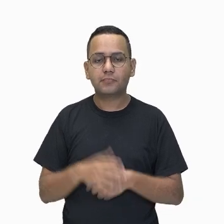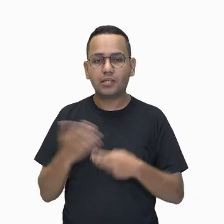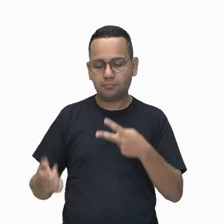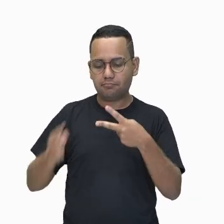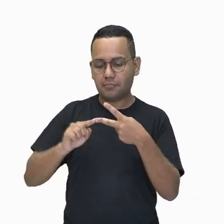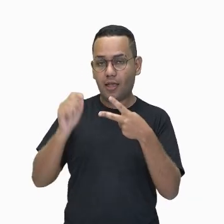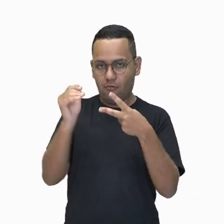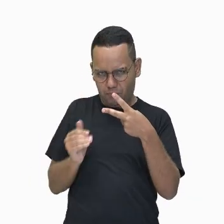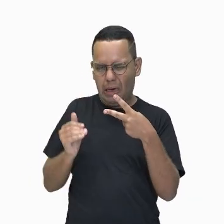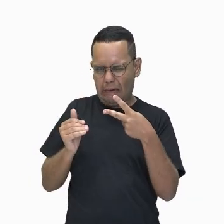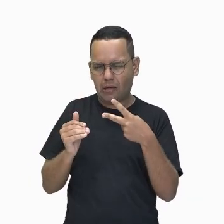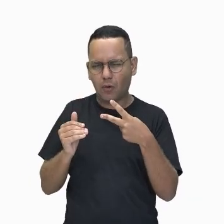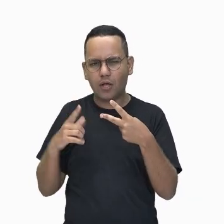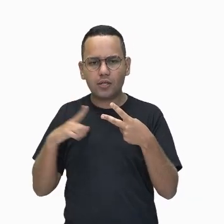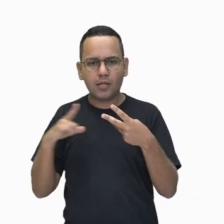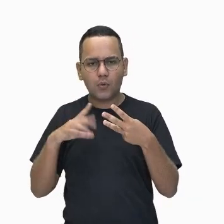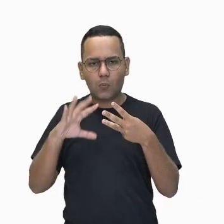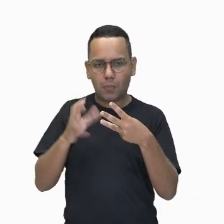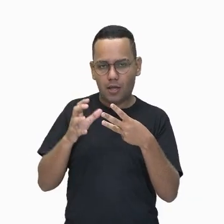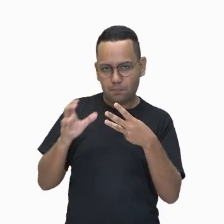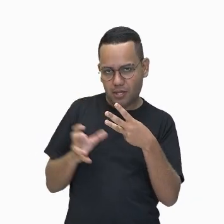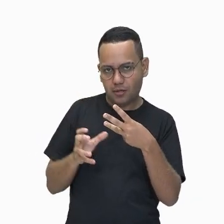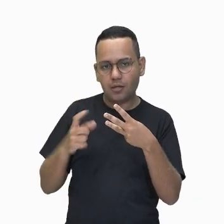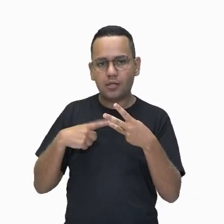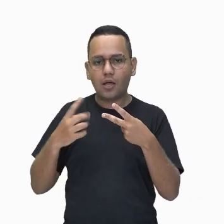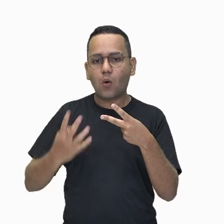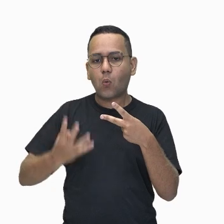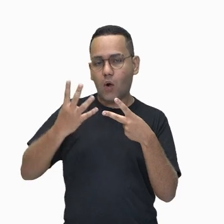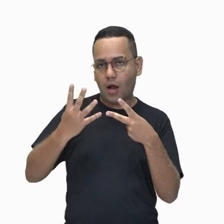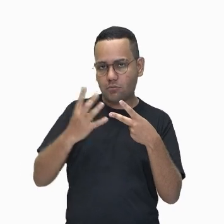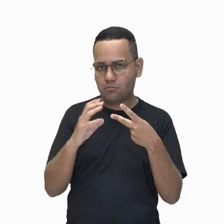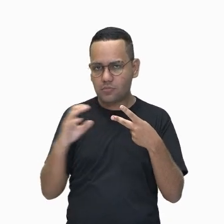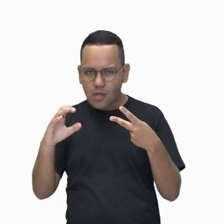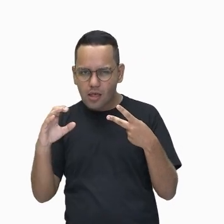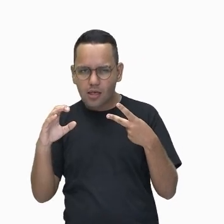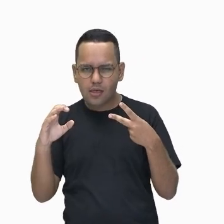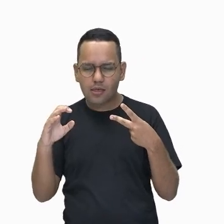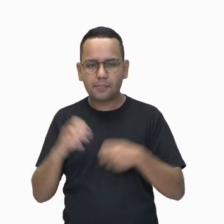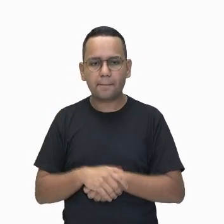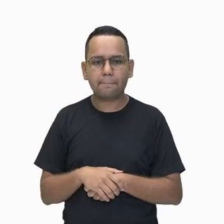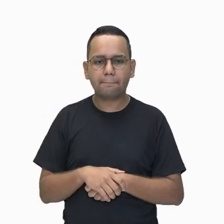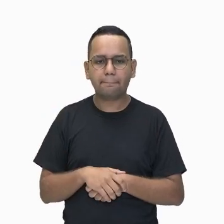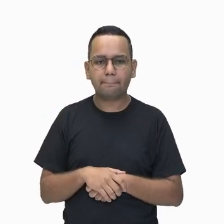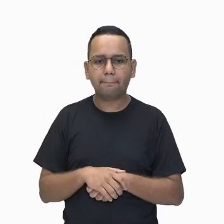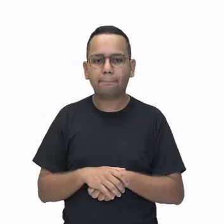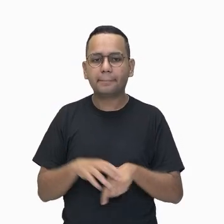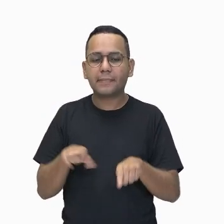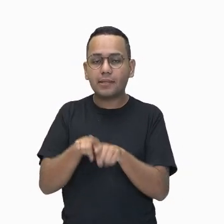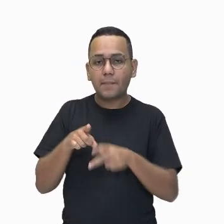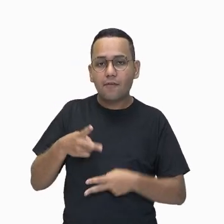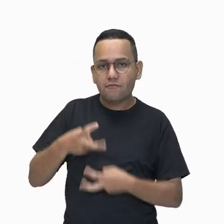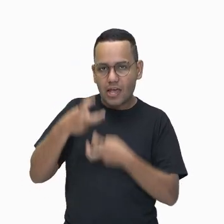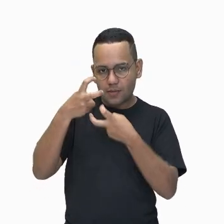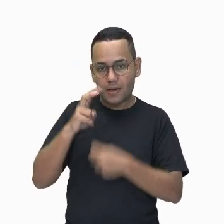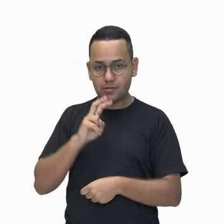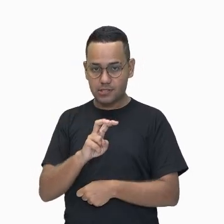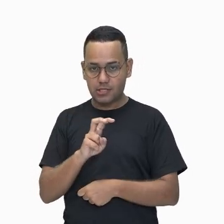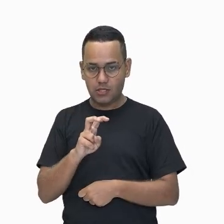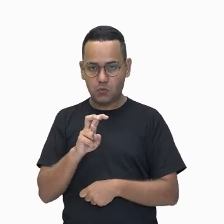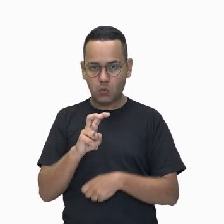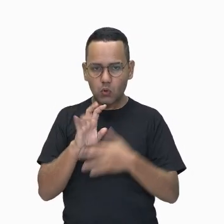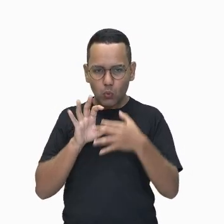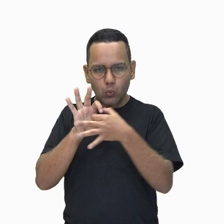inferiores, que são as 4 vértebras coxígeas, tá bom? Formam ali o cóccix, e as 5 vértebras que se fundiram formando